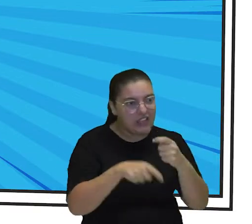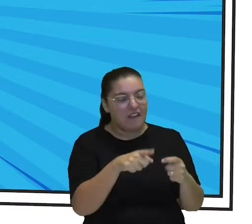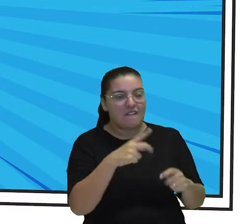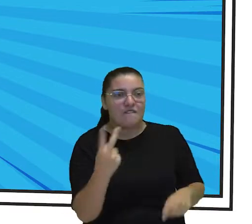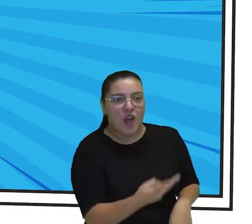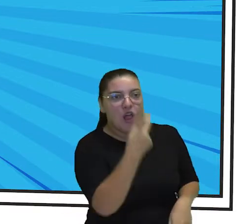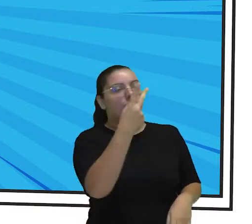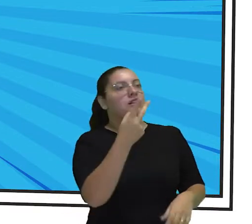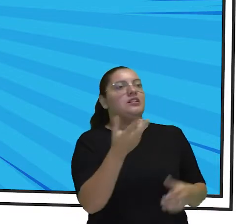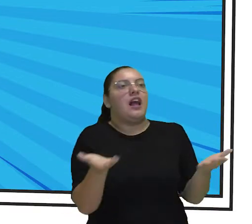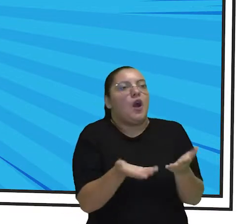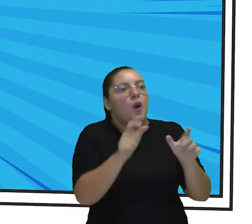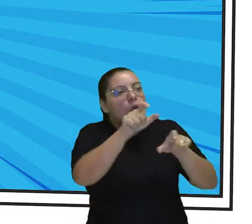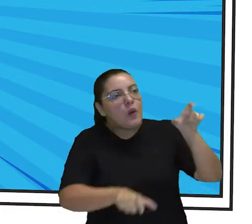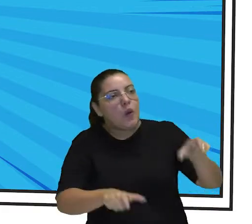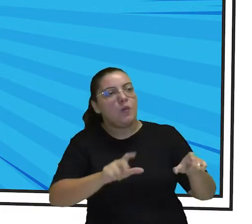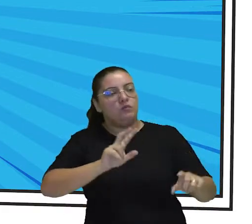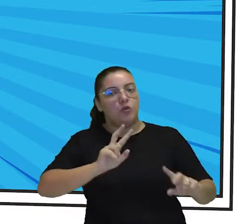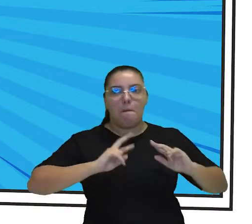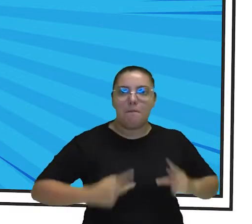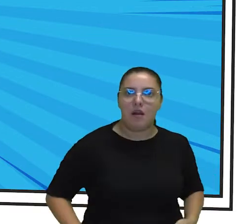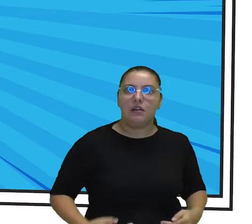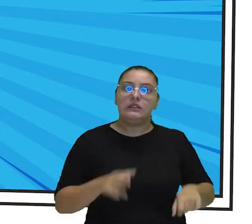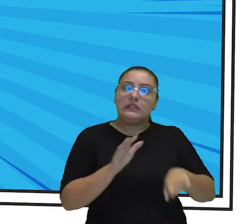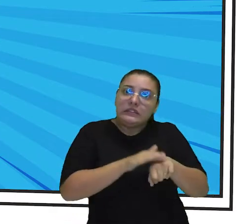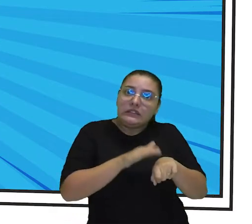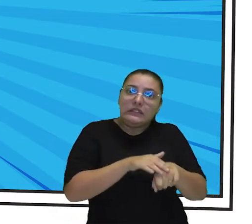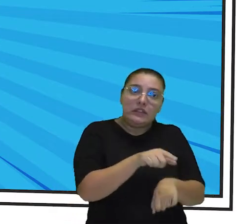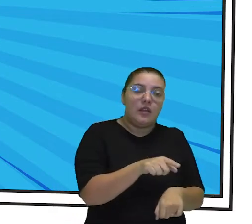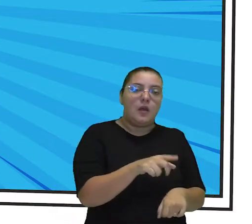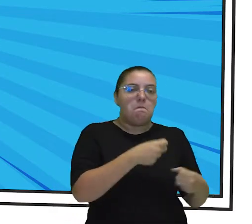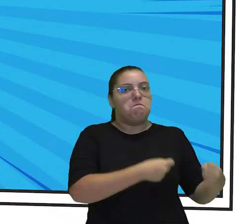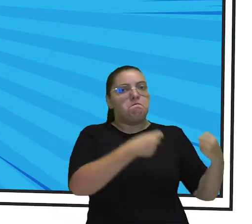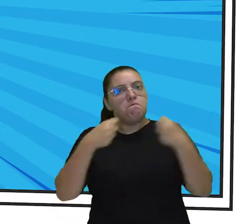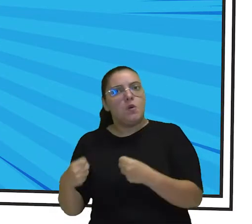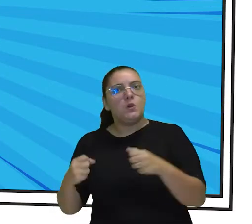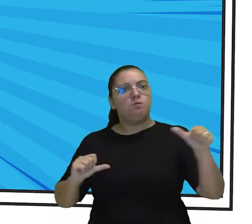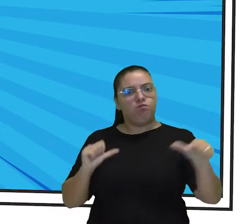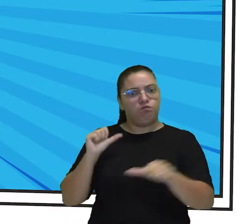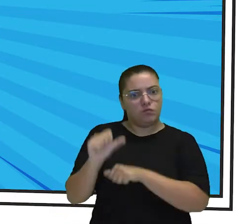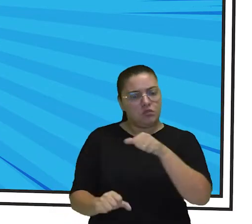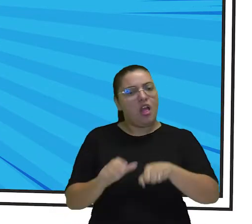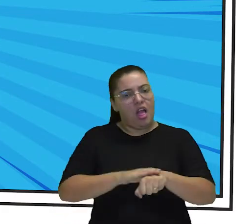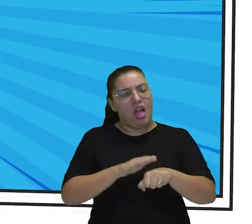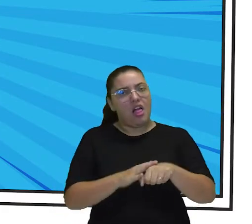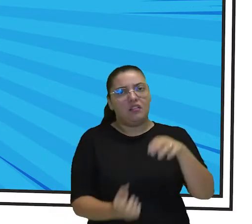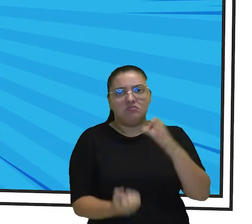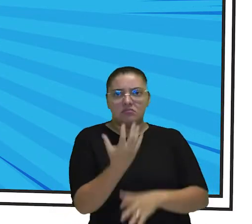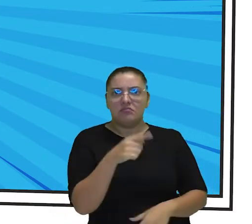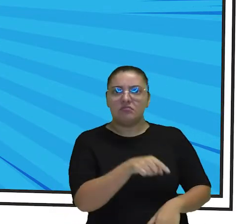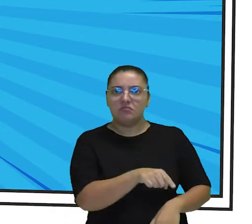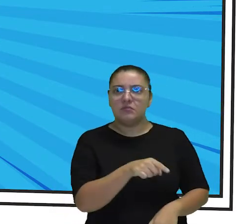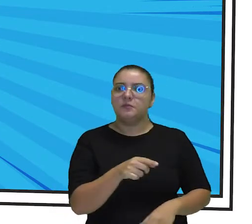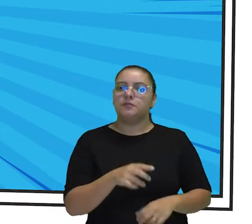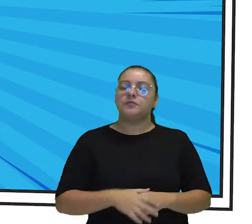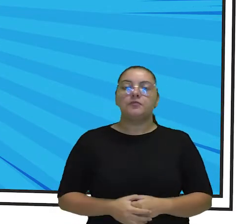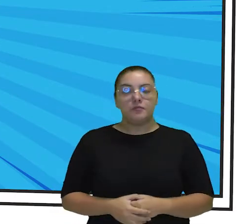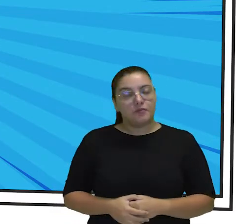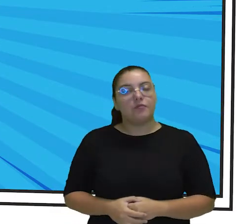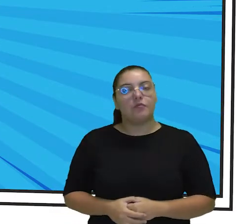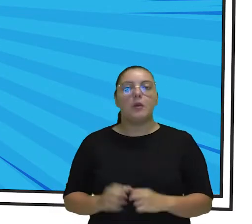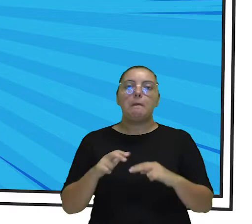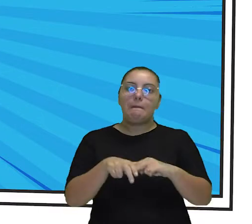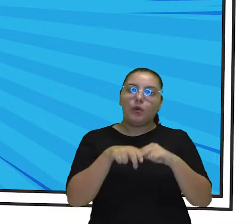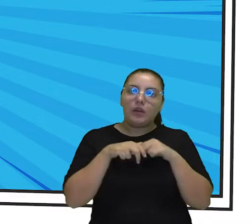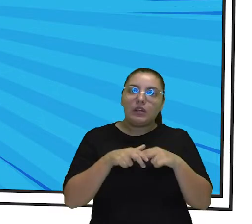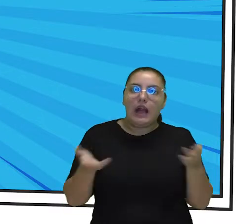renascimento, valoriza o homem, valoriza ela mesma, no poder de transformação que ela desenvolve. Entendeu? Então,